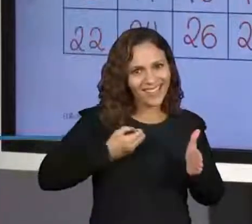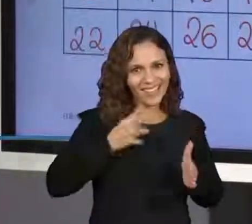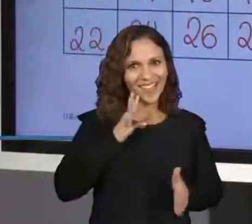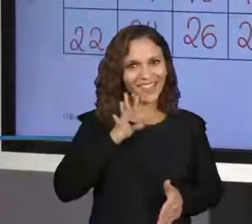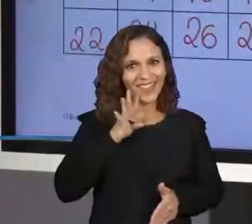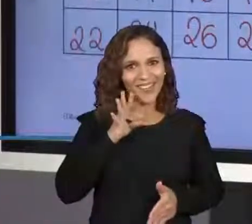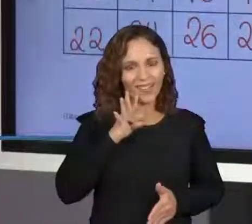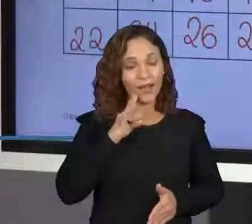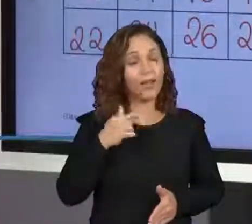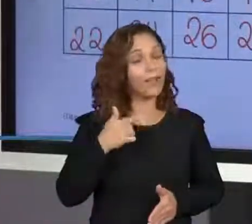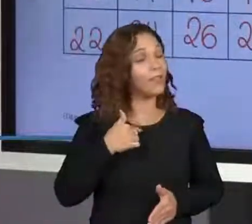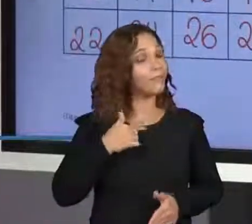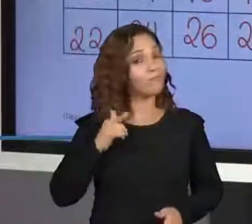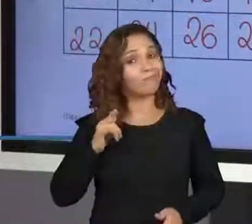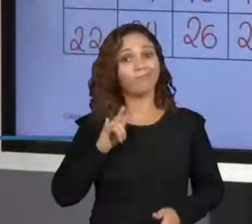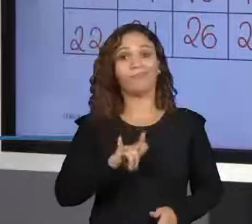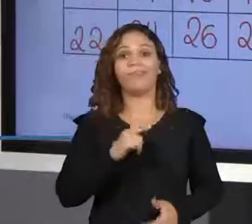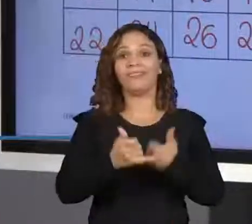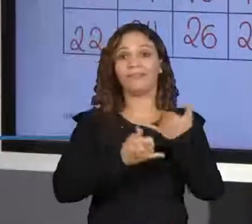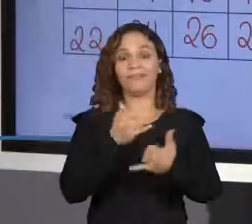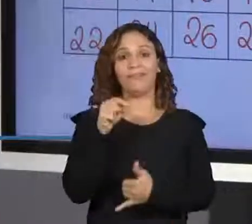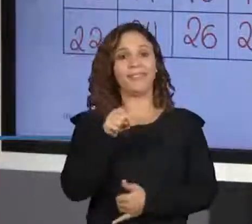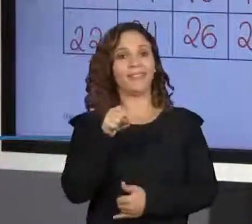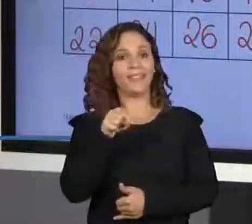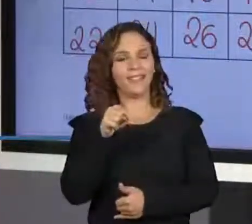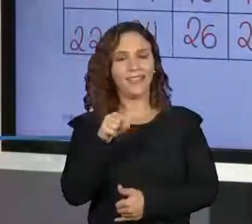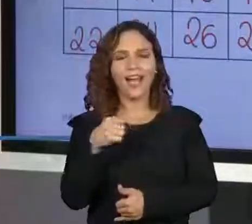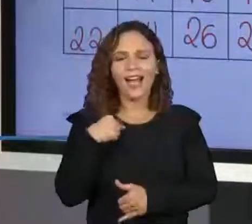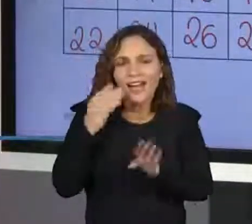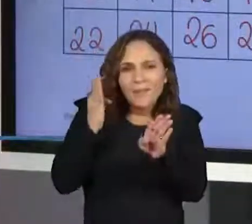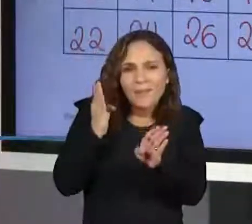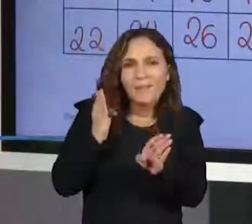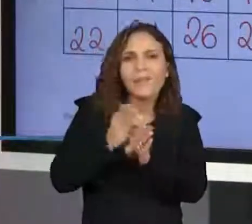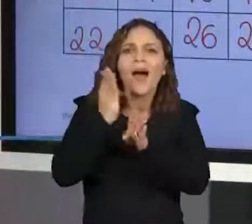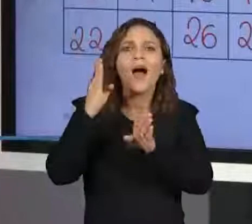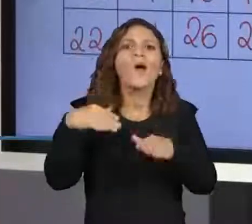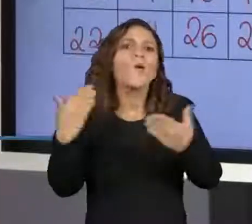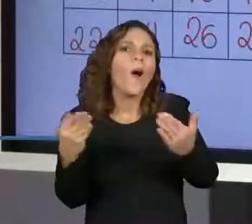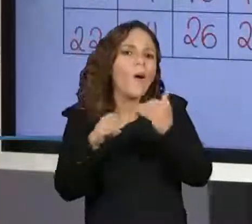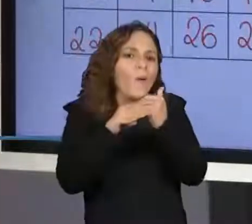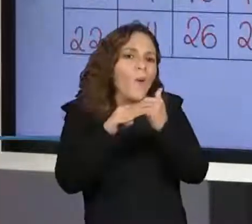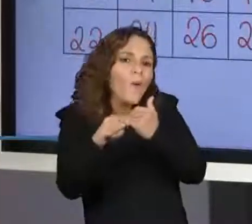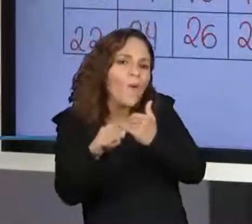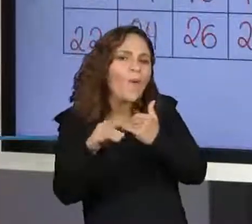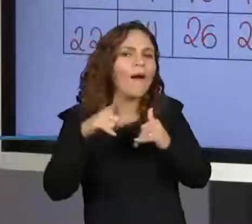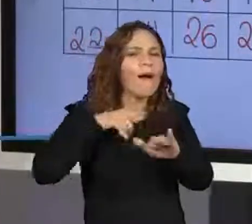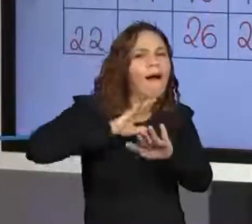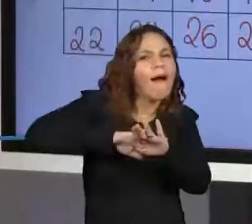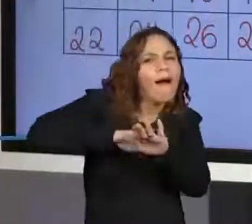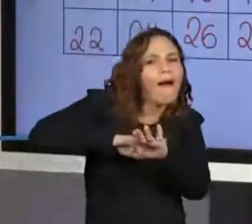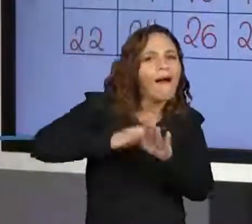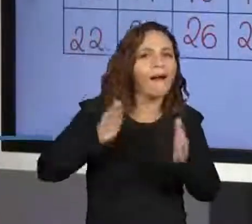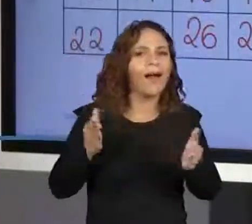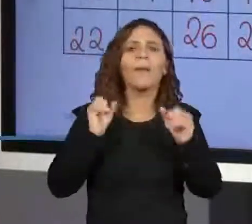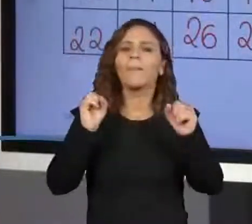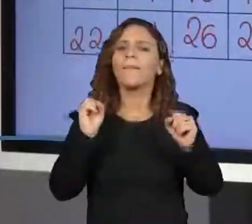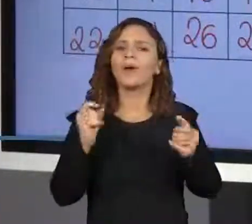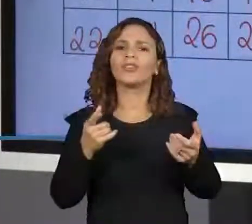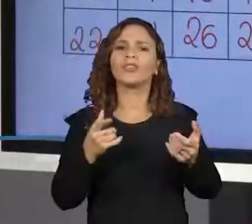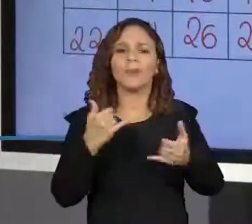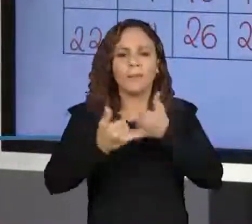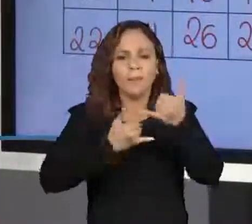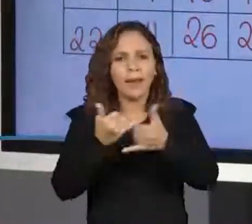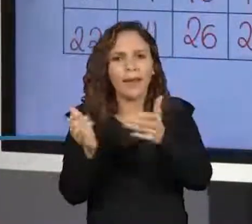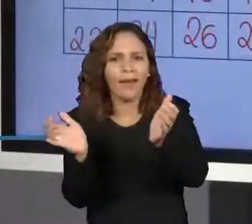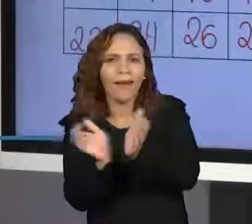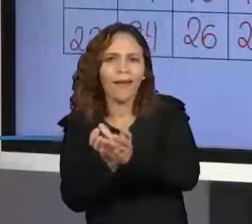acham? Eu gosto muito de brincar, de adivinhar a sequência. E aí você pode usar num contexto de coleção,